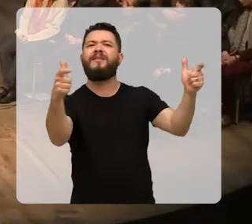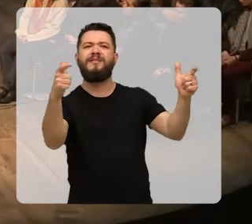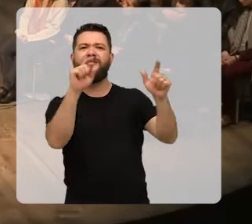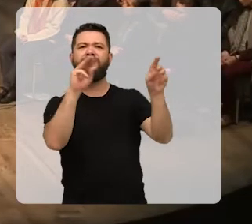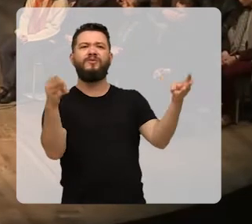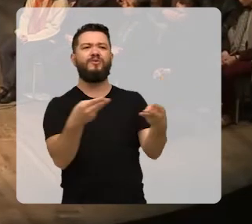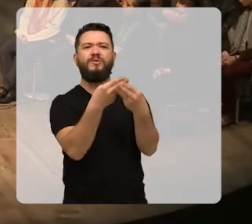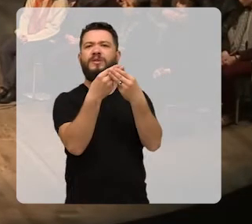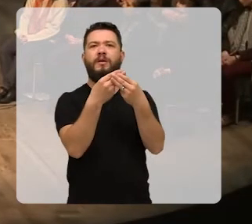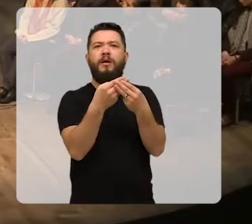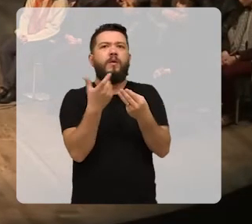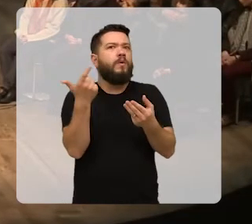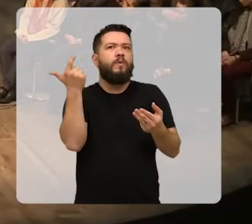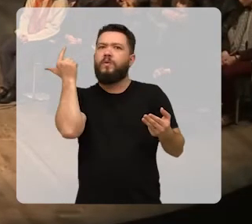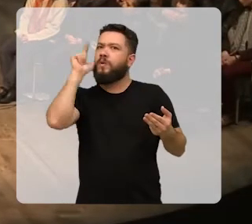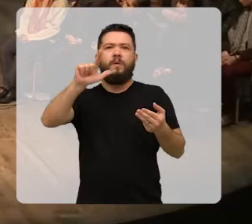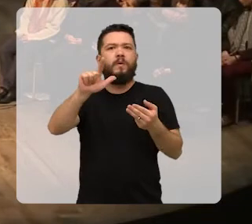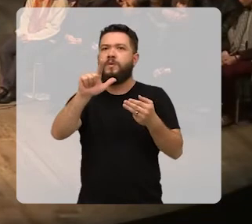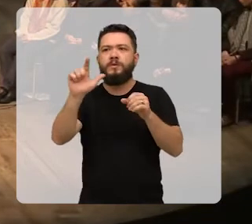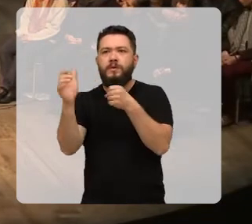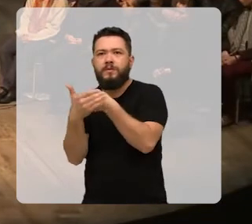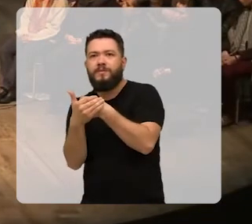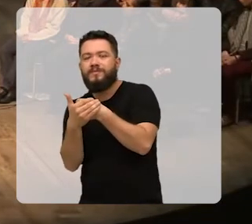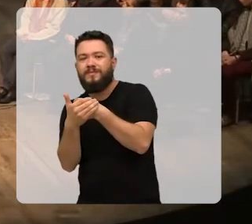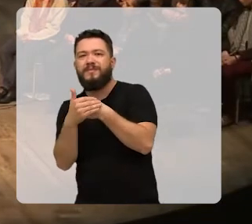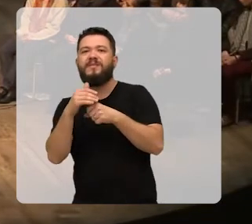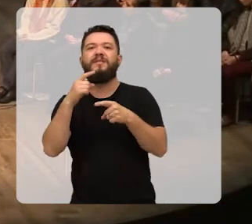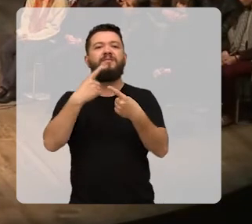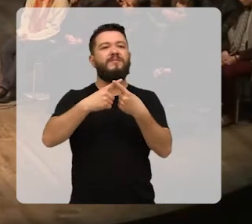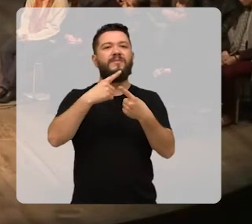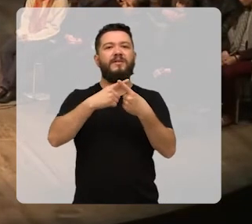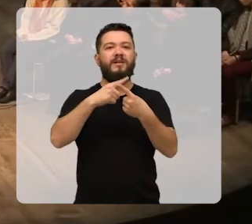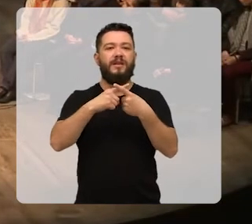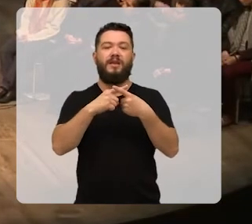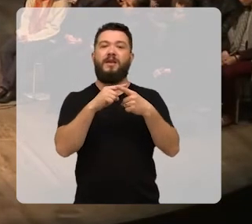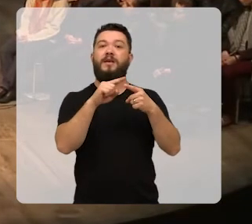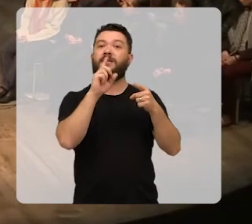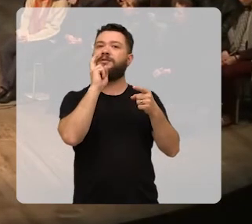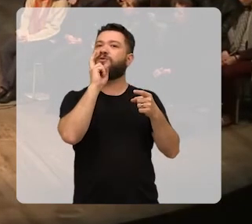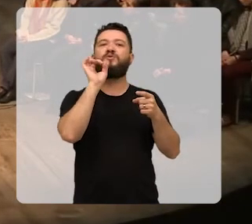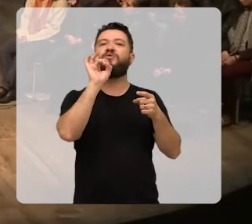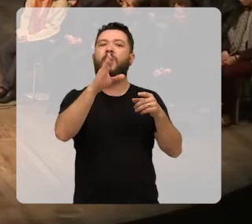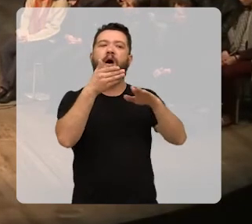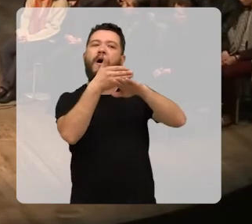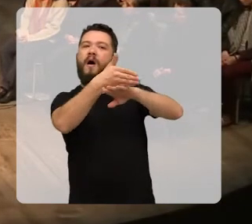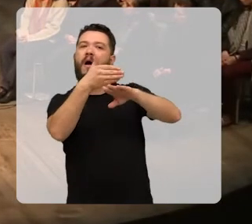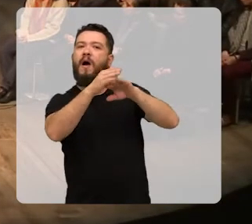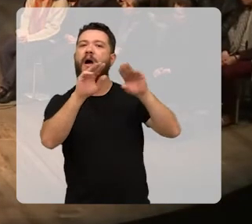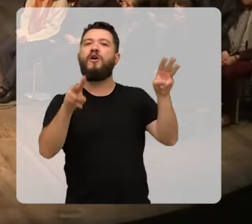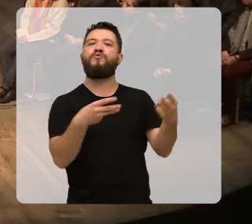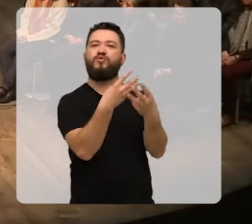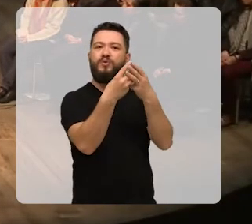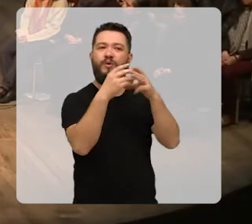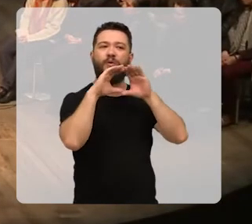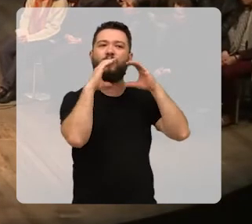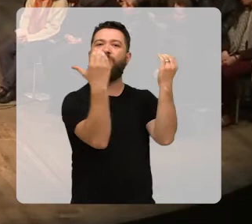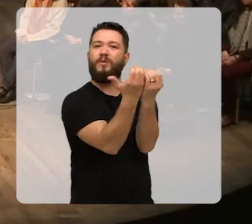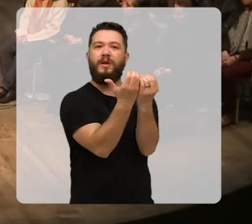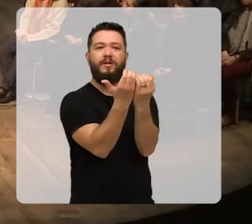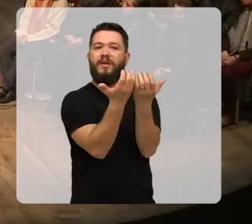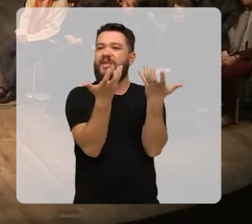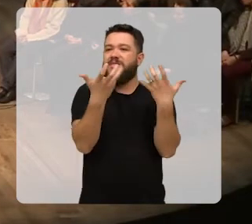esconder, muitas vezes por falta de um relacionamento fora da comunidade e meios de se financiar,